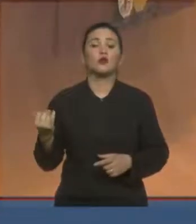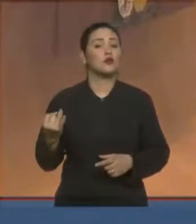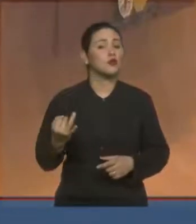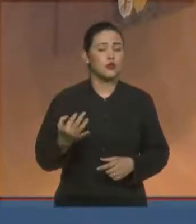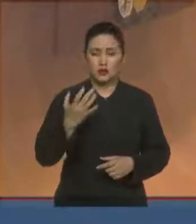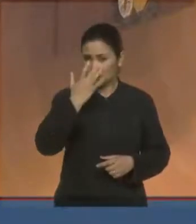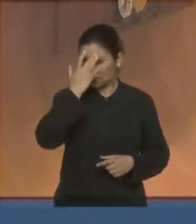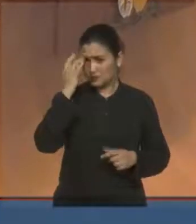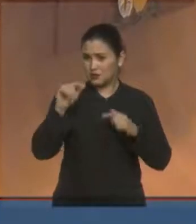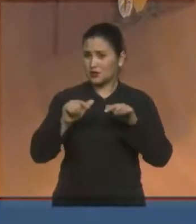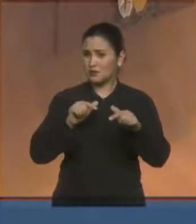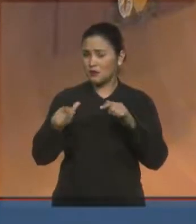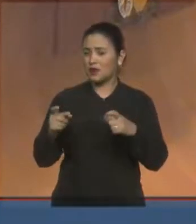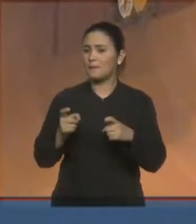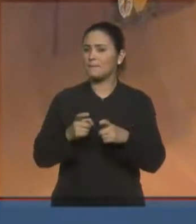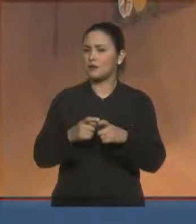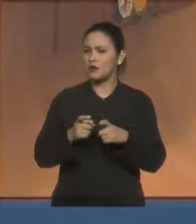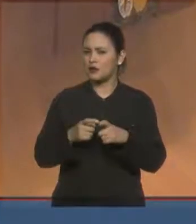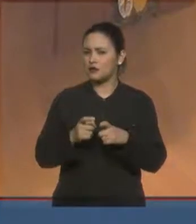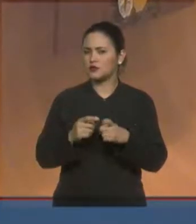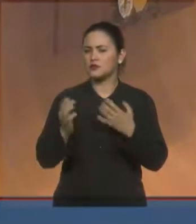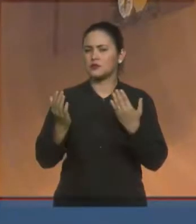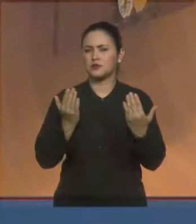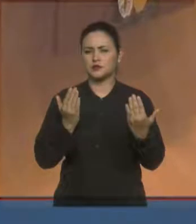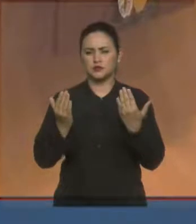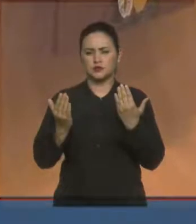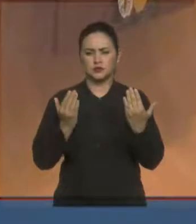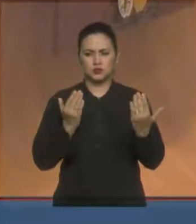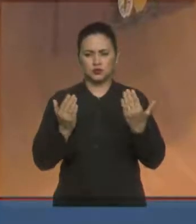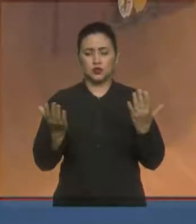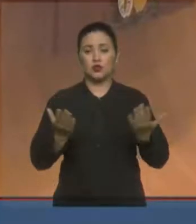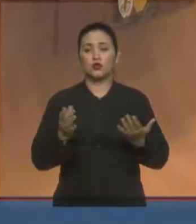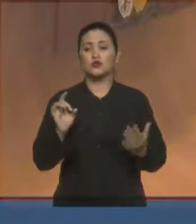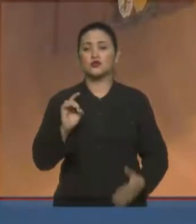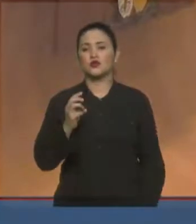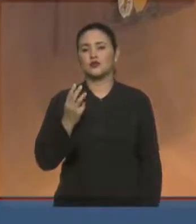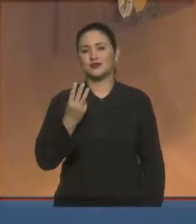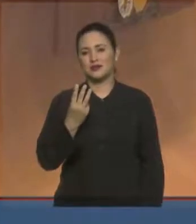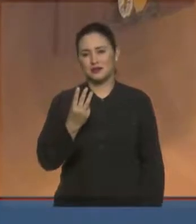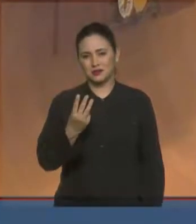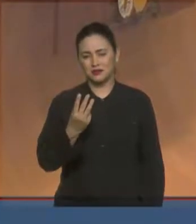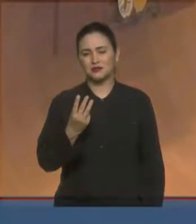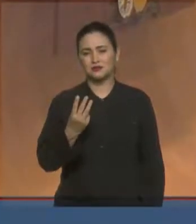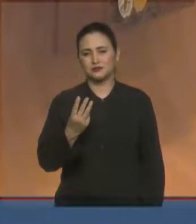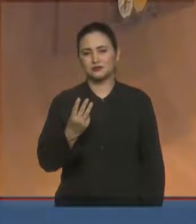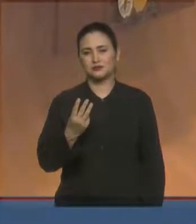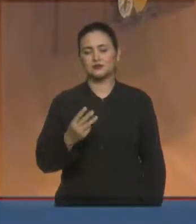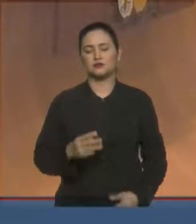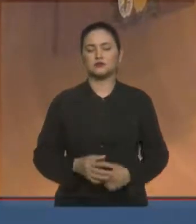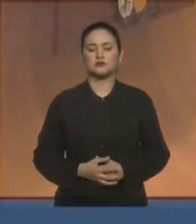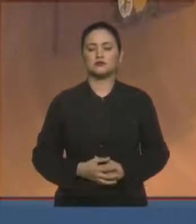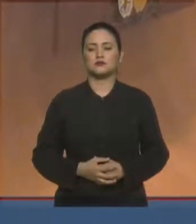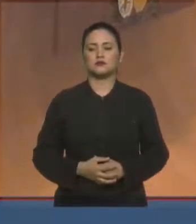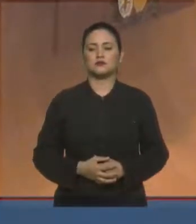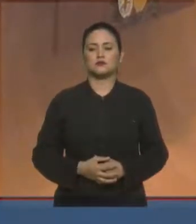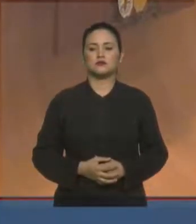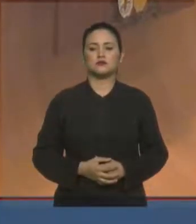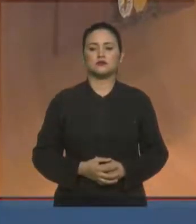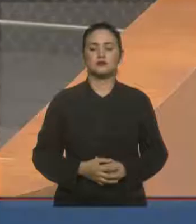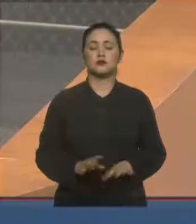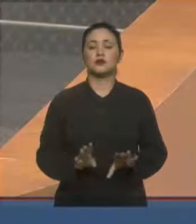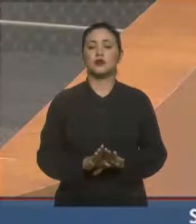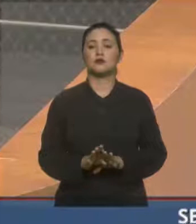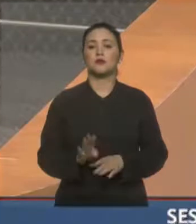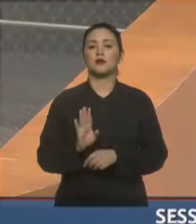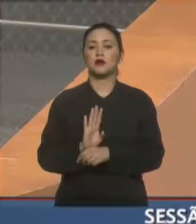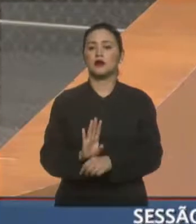os médicos legistas quanto psicólogos, hoje somos só 3, do quadro oficial, e assistentes sociais,